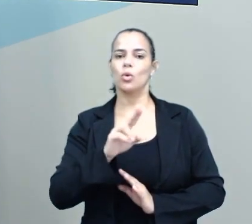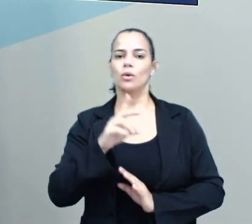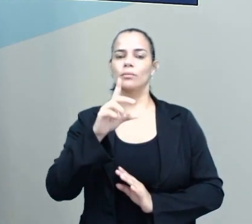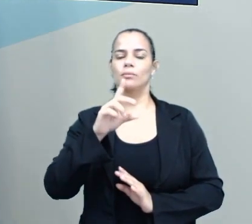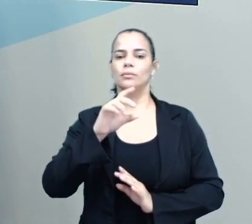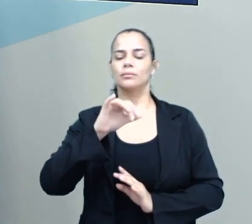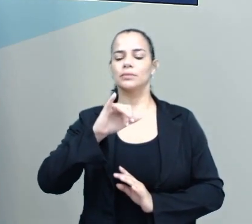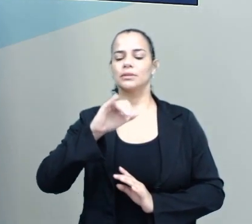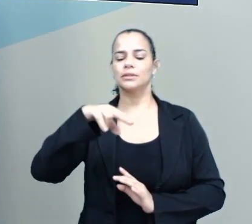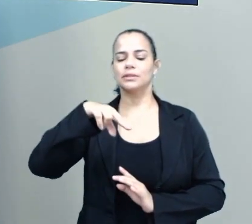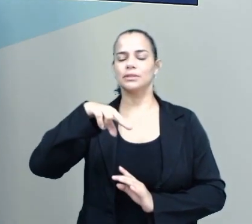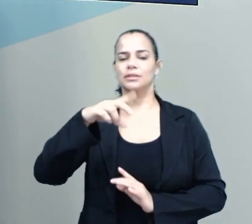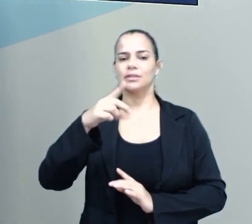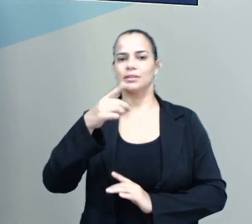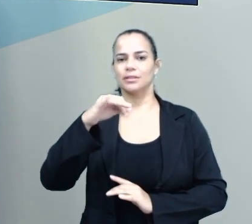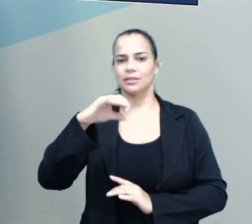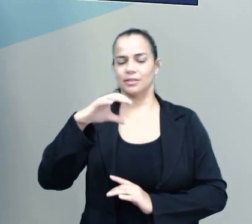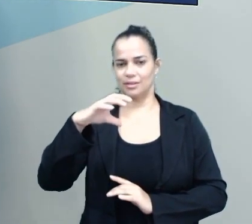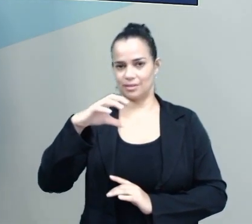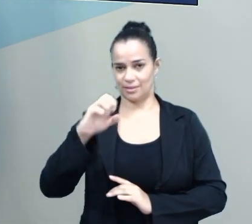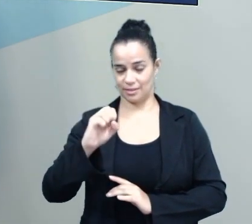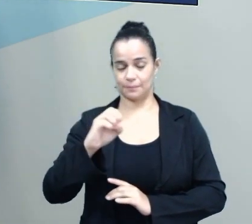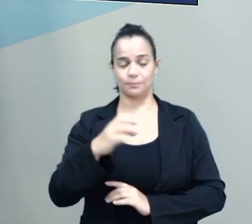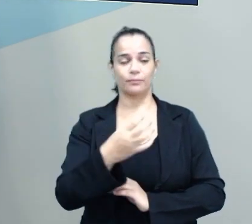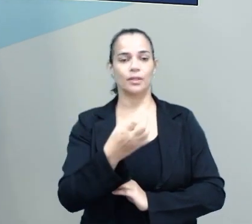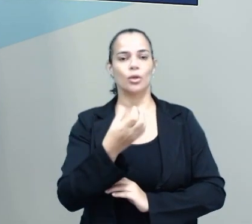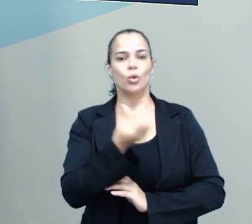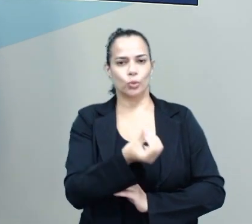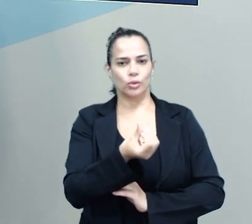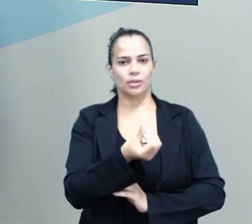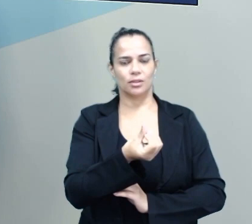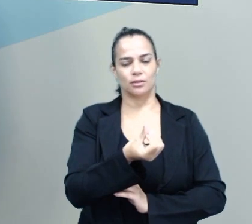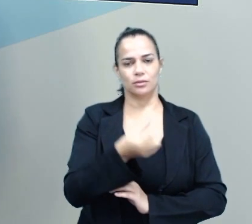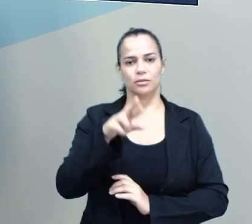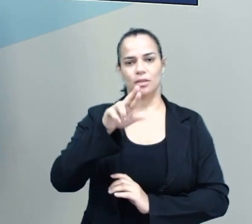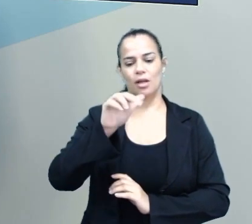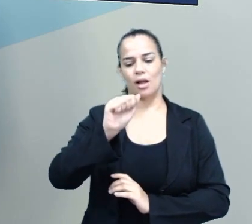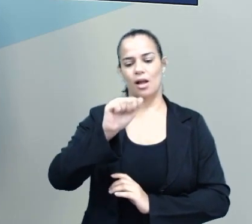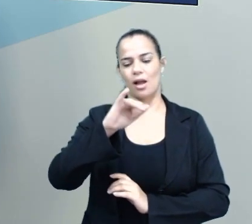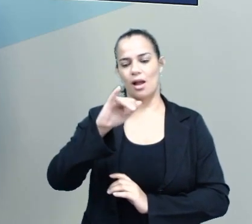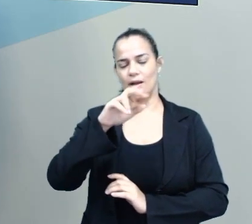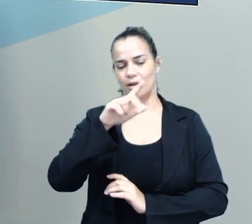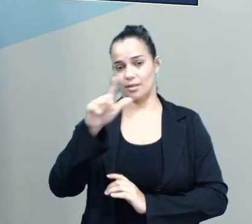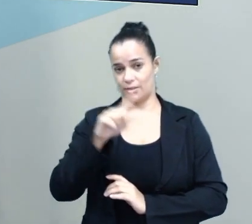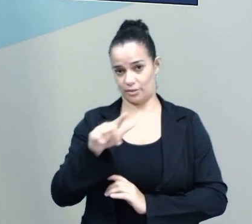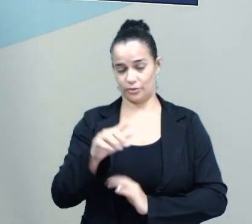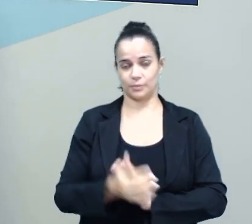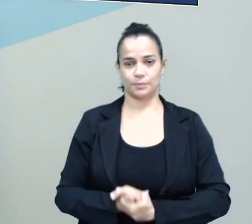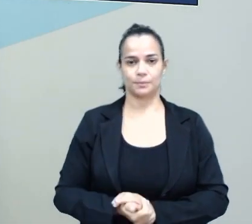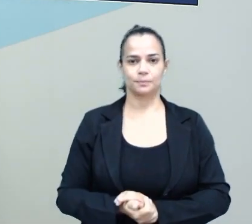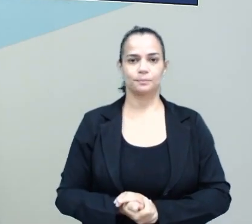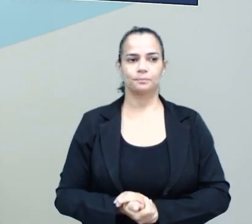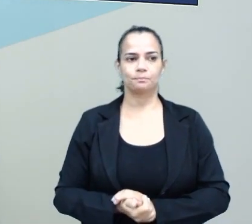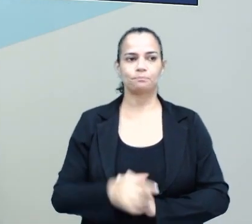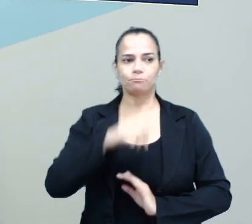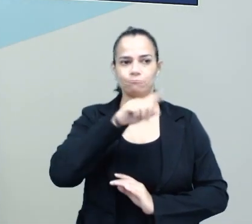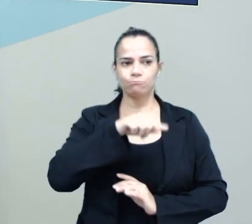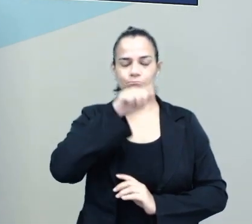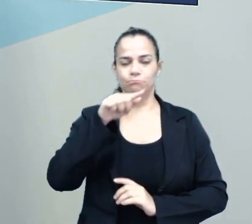índice. O 6 é chamado de raiz. E a raiz cúbica